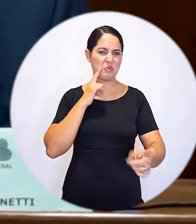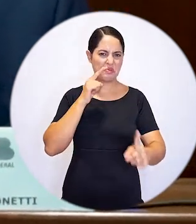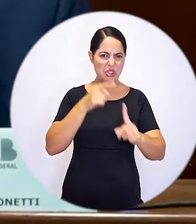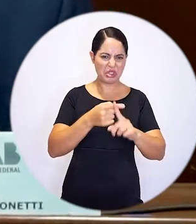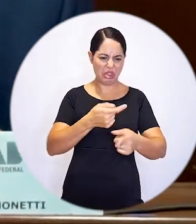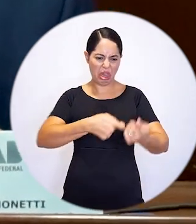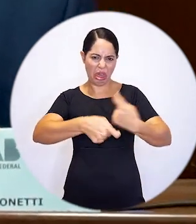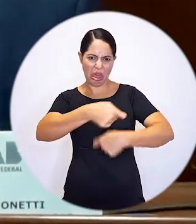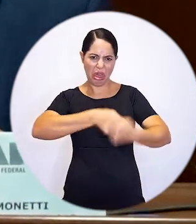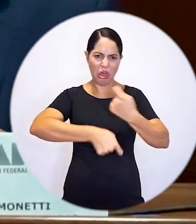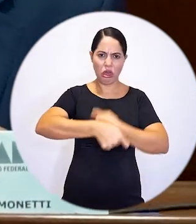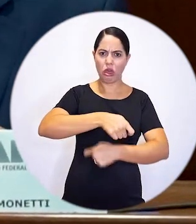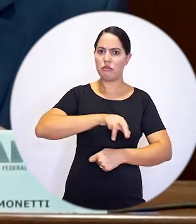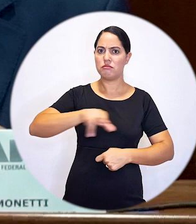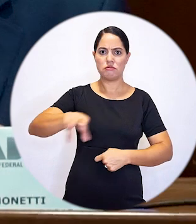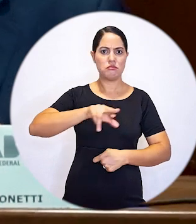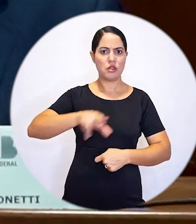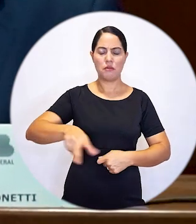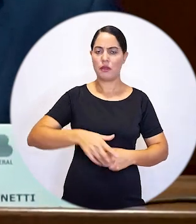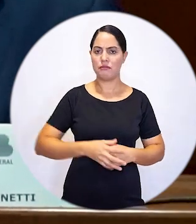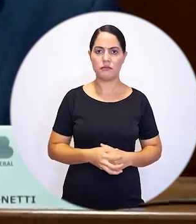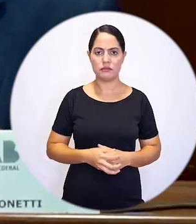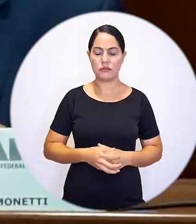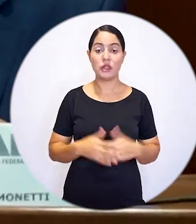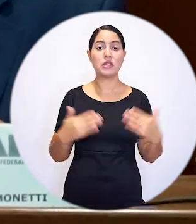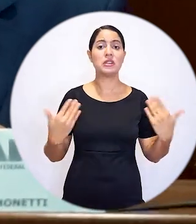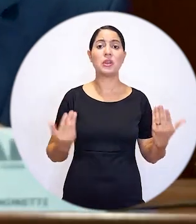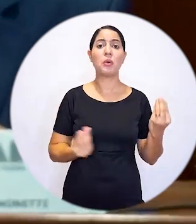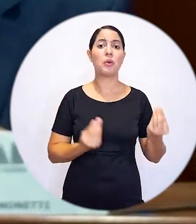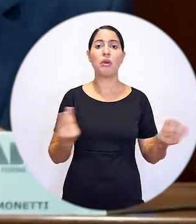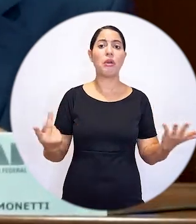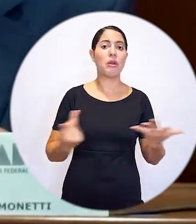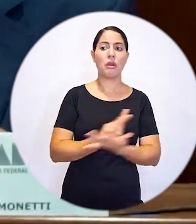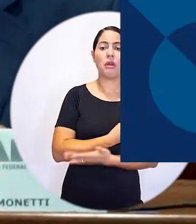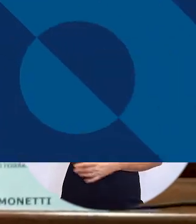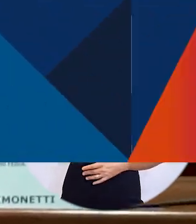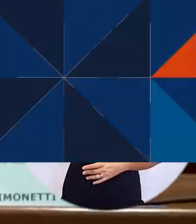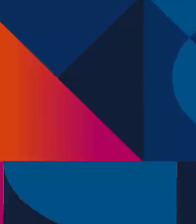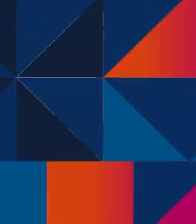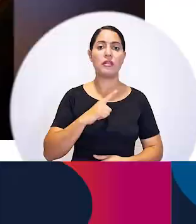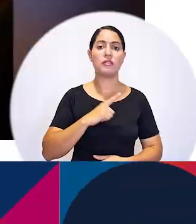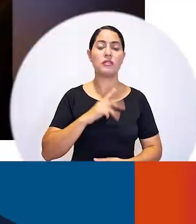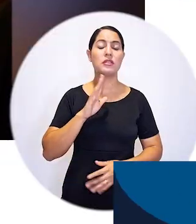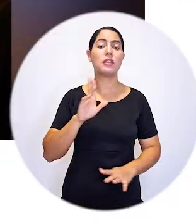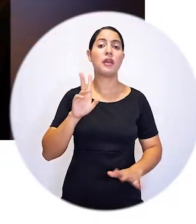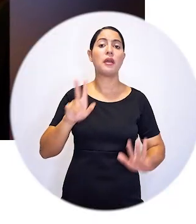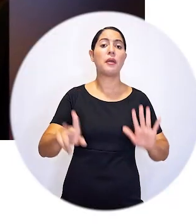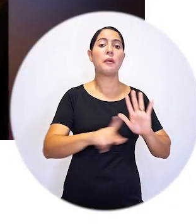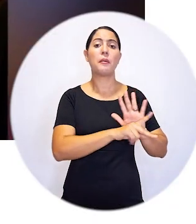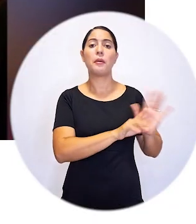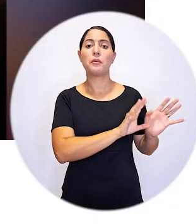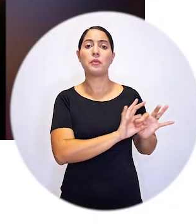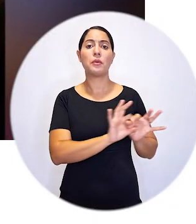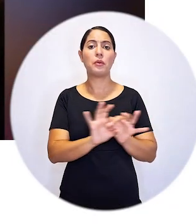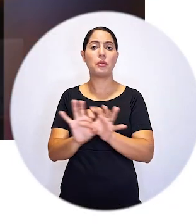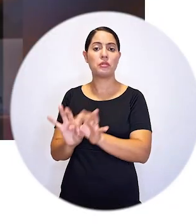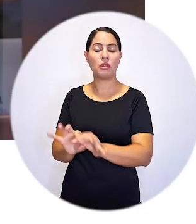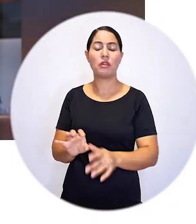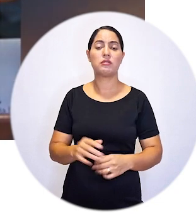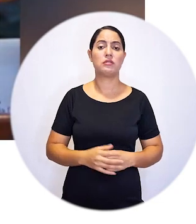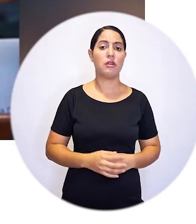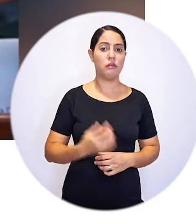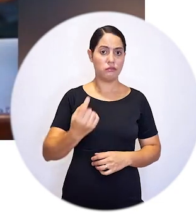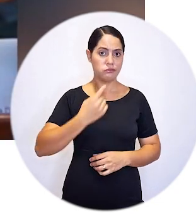não é mantida para ser um negócio lucrativo, ela é mantida para ser exatamente esse elo entre a Ordem dos